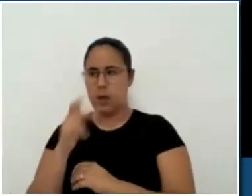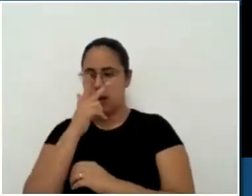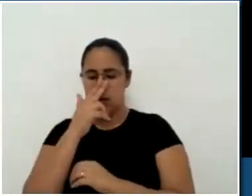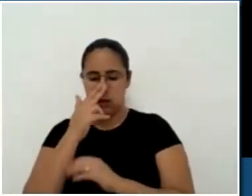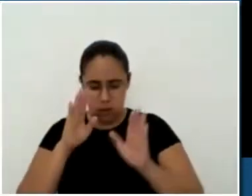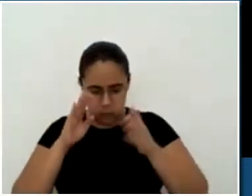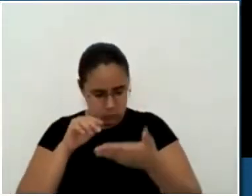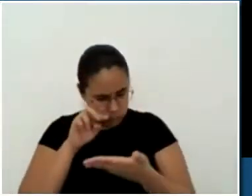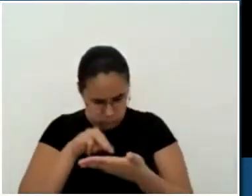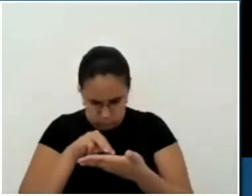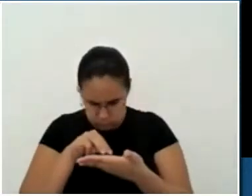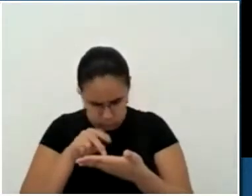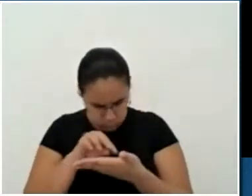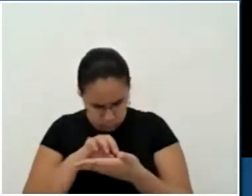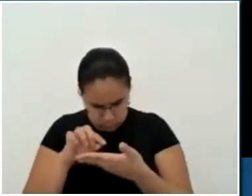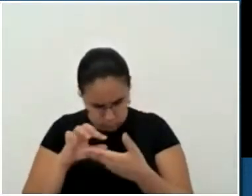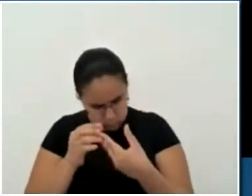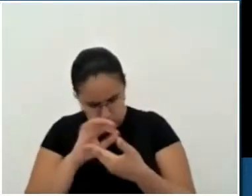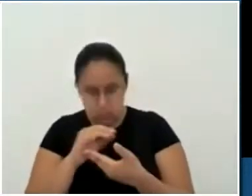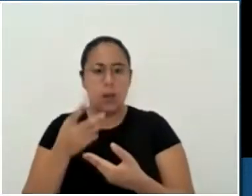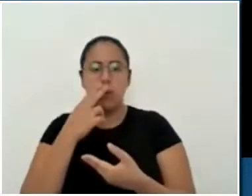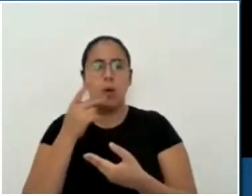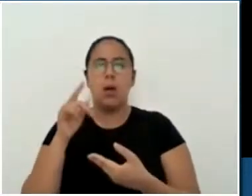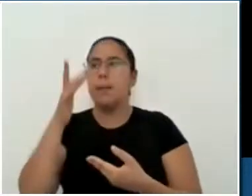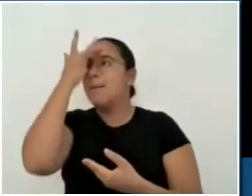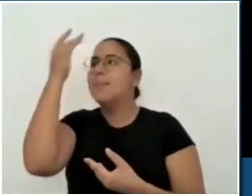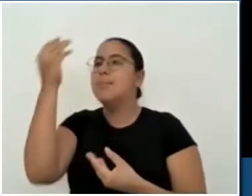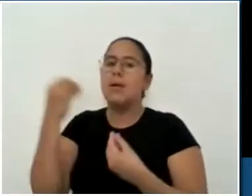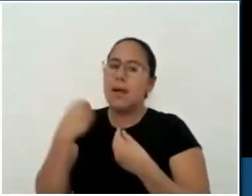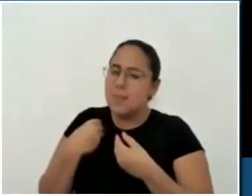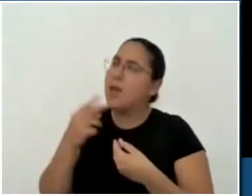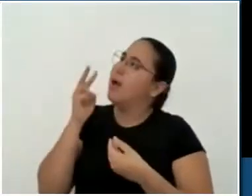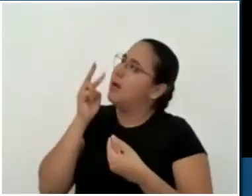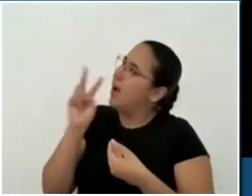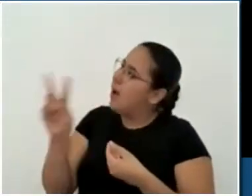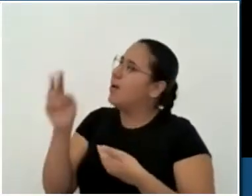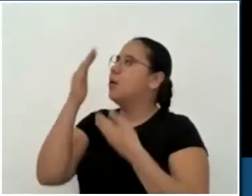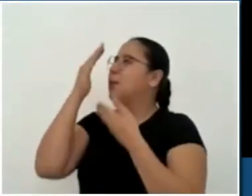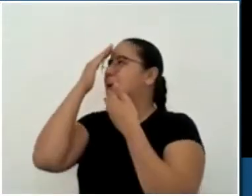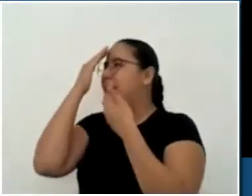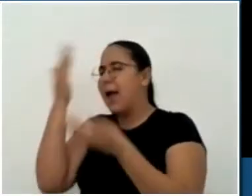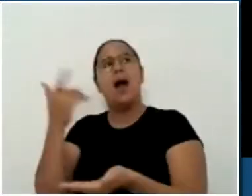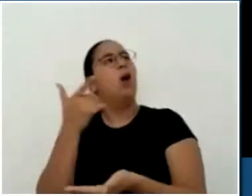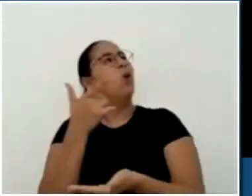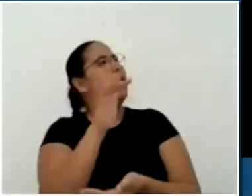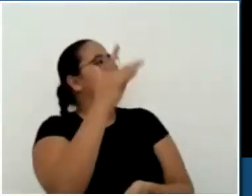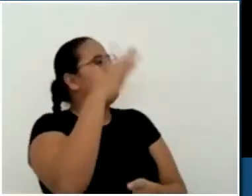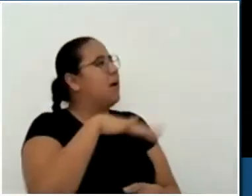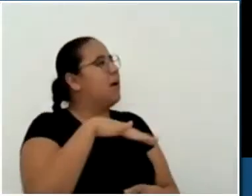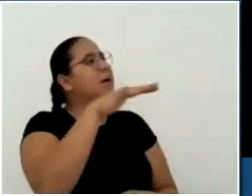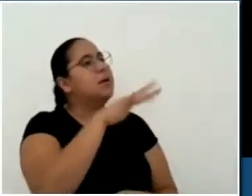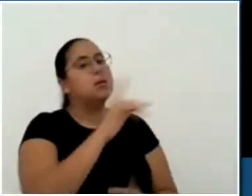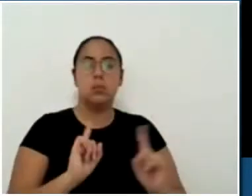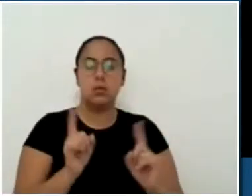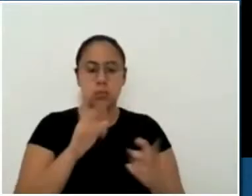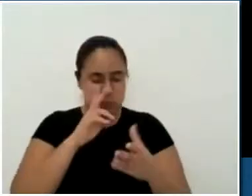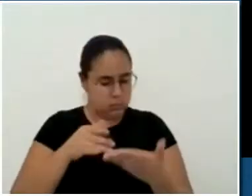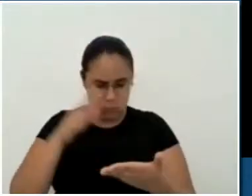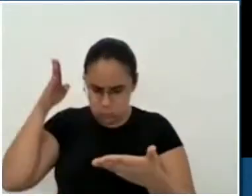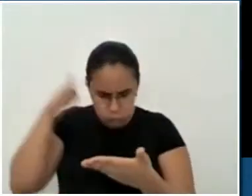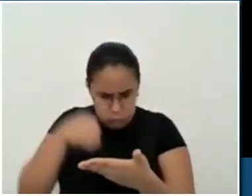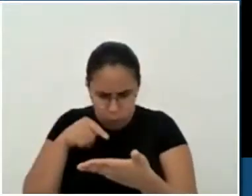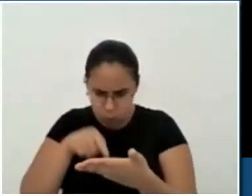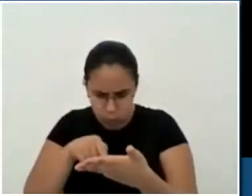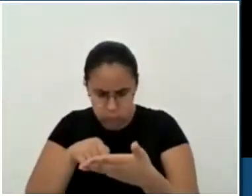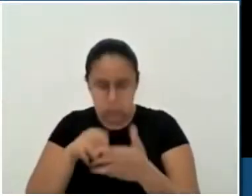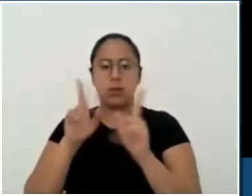ninguém que deu, ele parece não se distrair mais e ele fica um tempão naquele brinquedo. E o TDAH ele é facilmente distraído, como eu